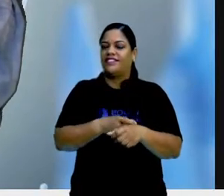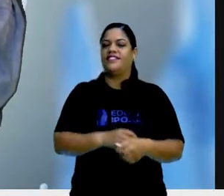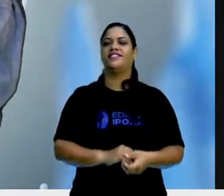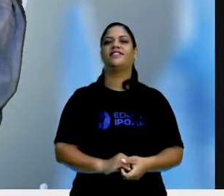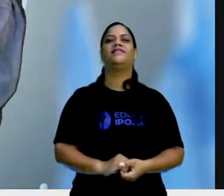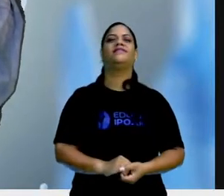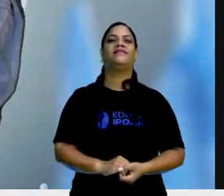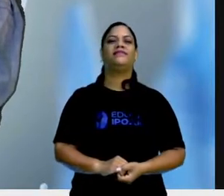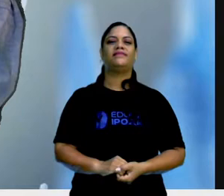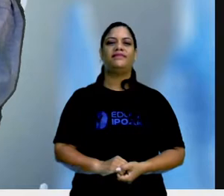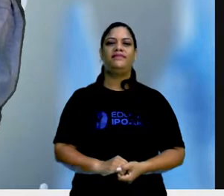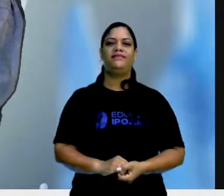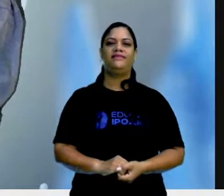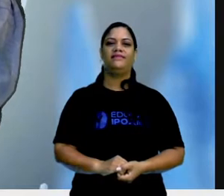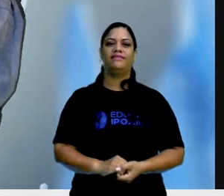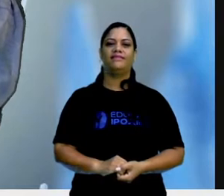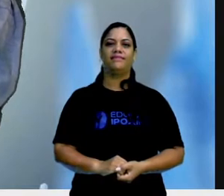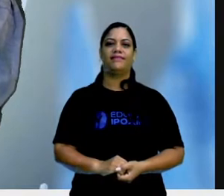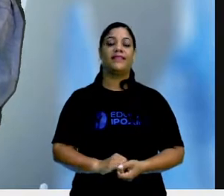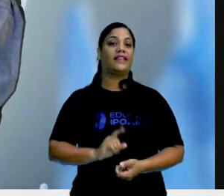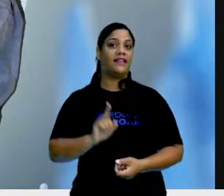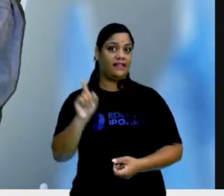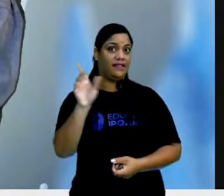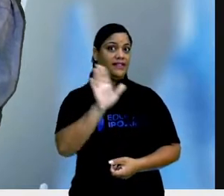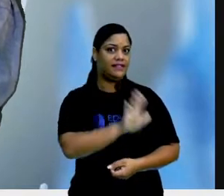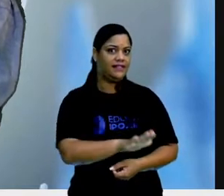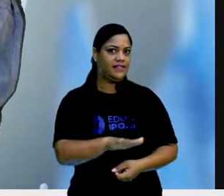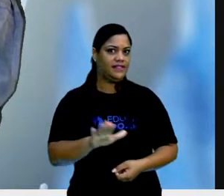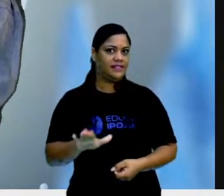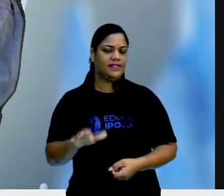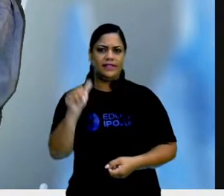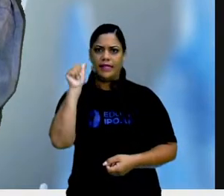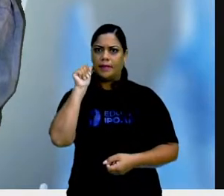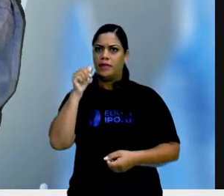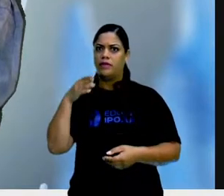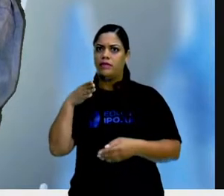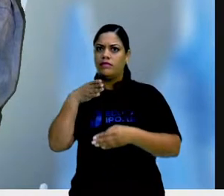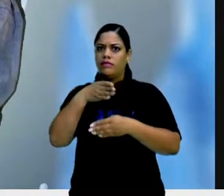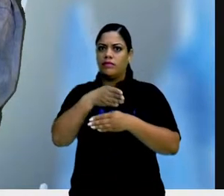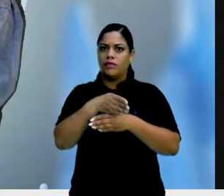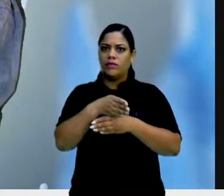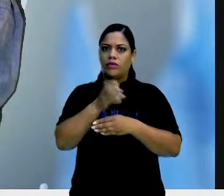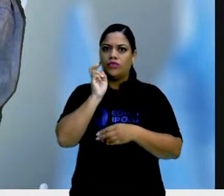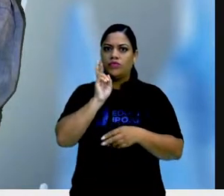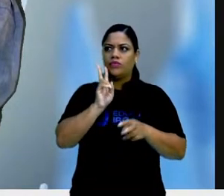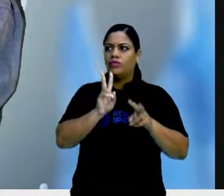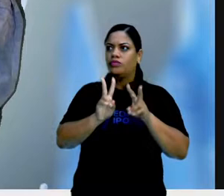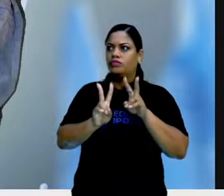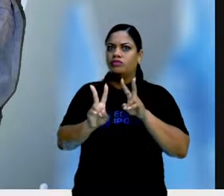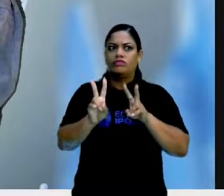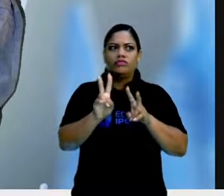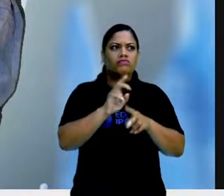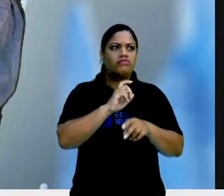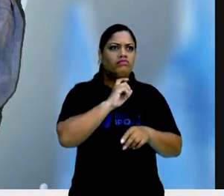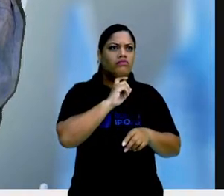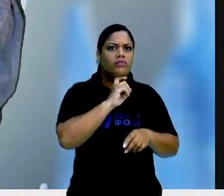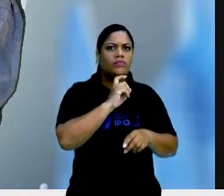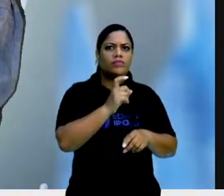de gelo. Lá, crianças, a menina entrou. E não viu